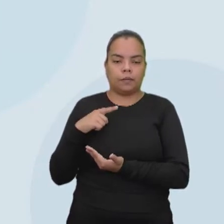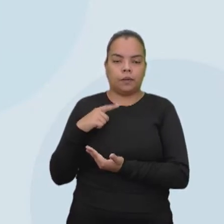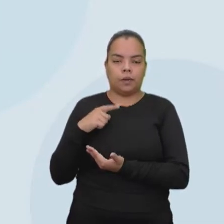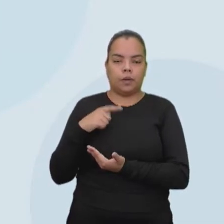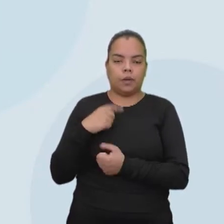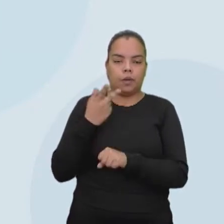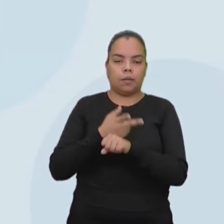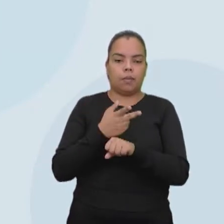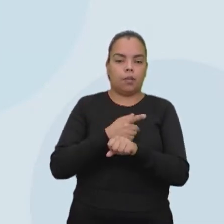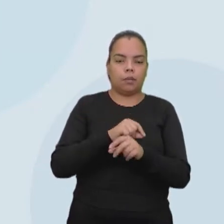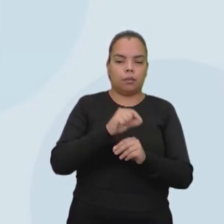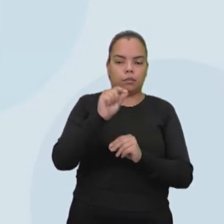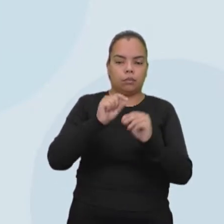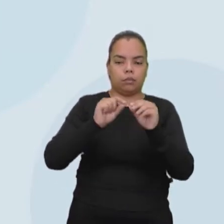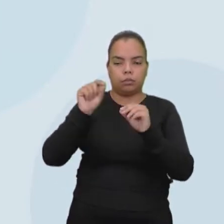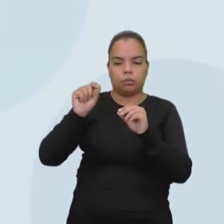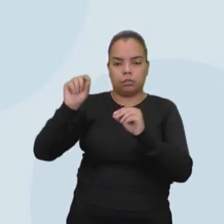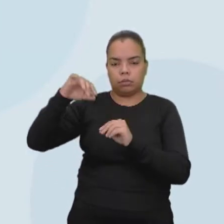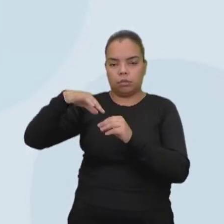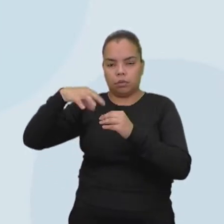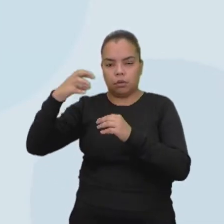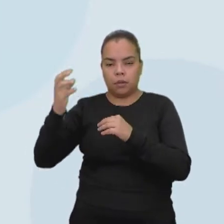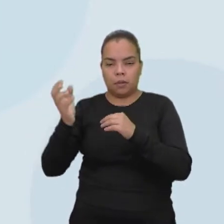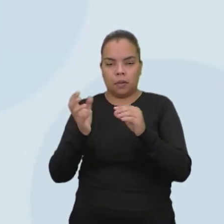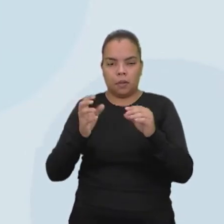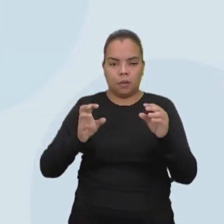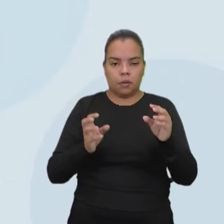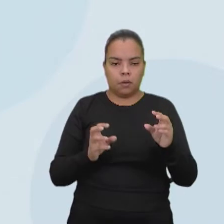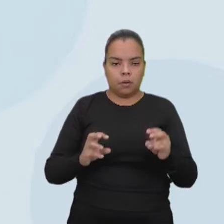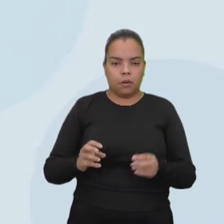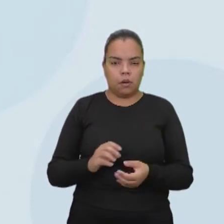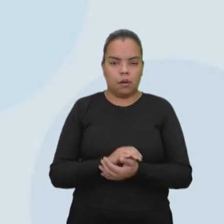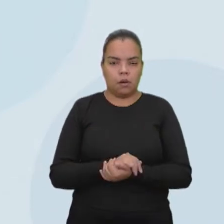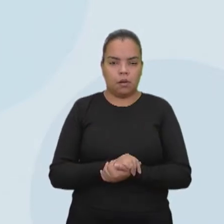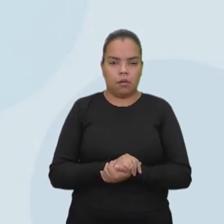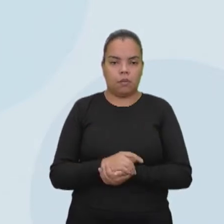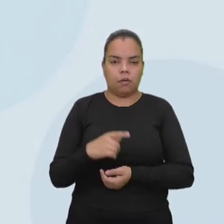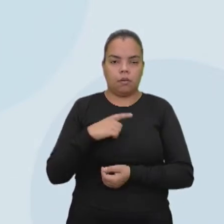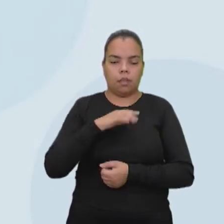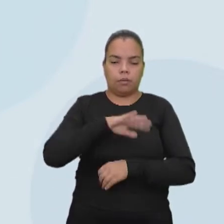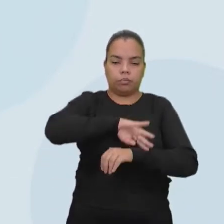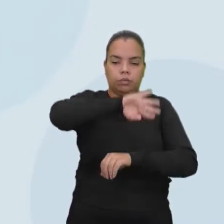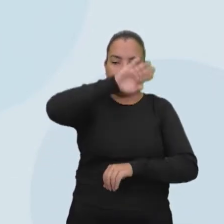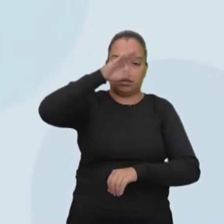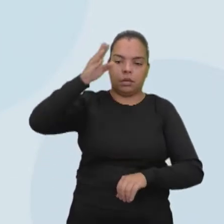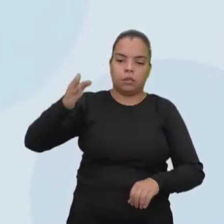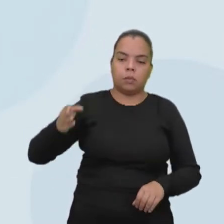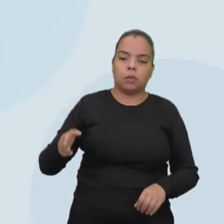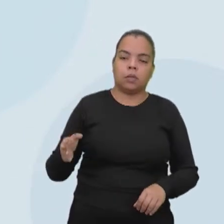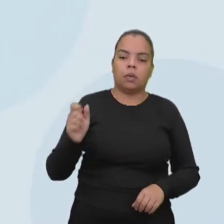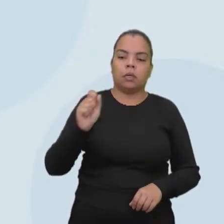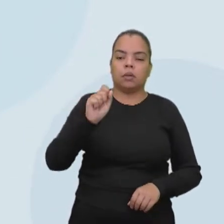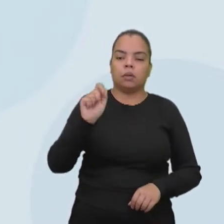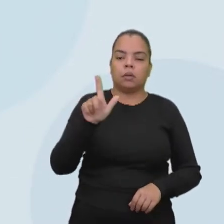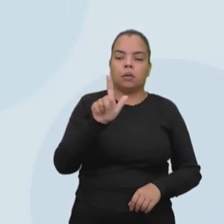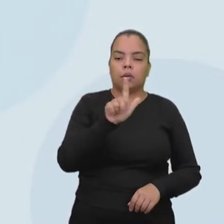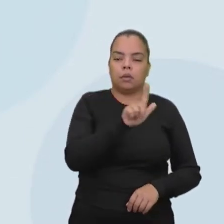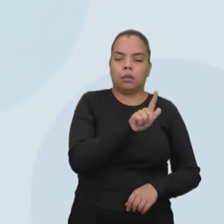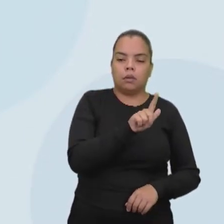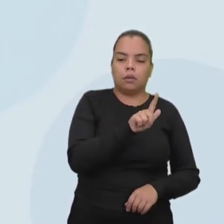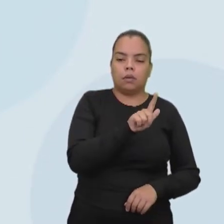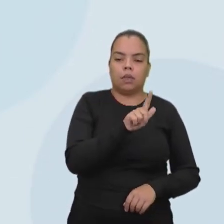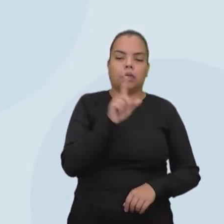rochas sedimentares, né, coberta aí com xisto. Fica aí nas cadeias montanhosas do leste dos